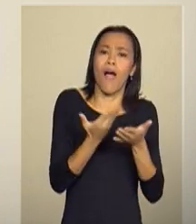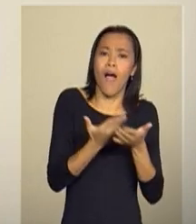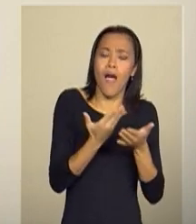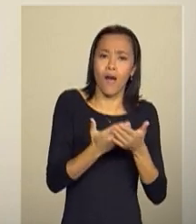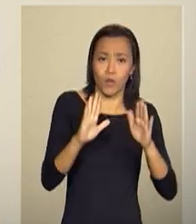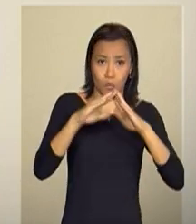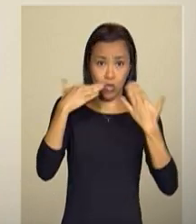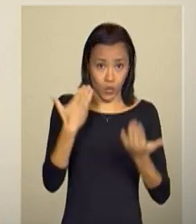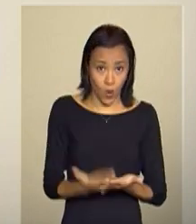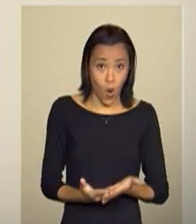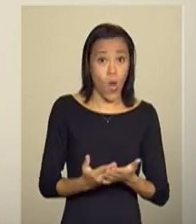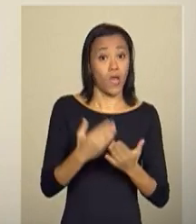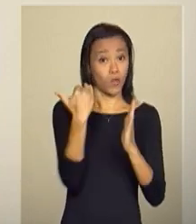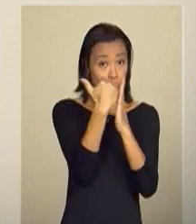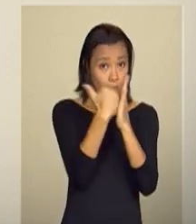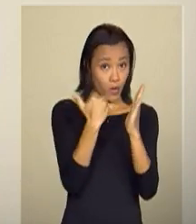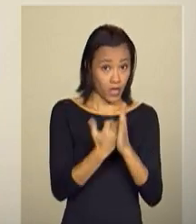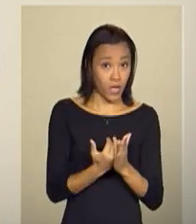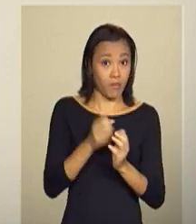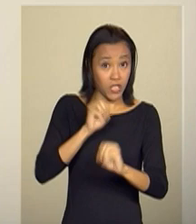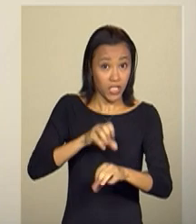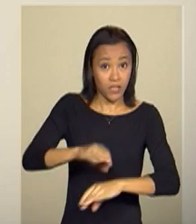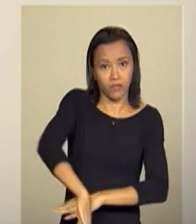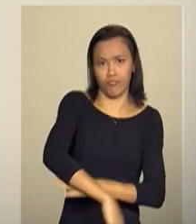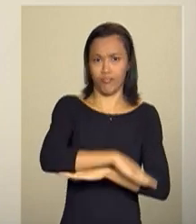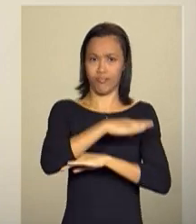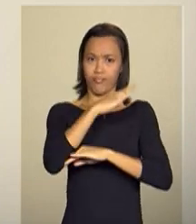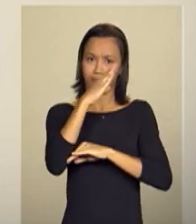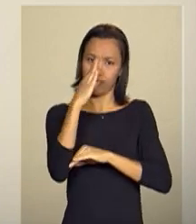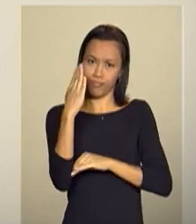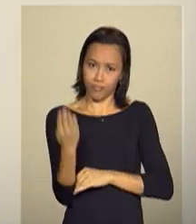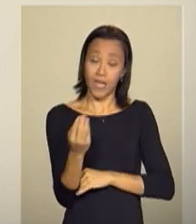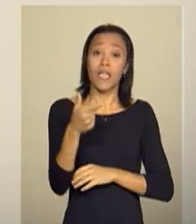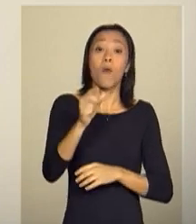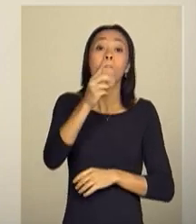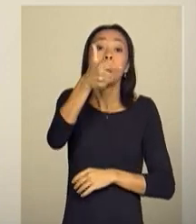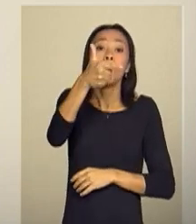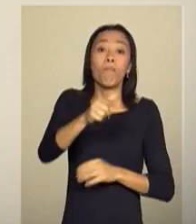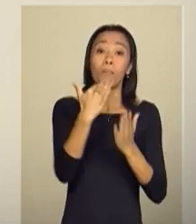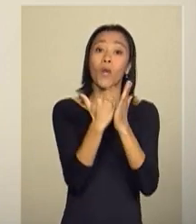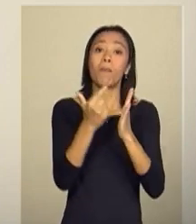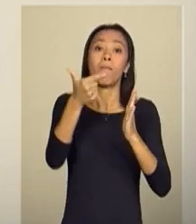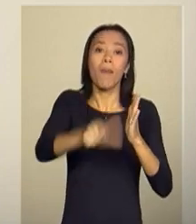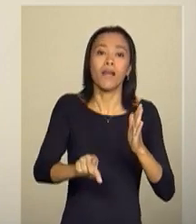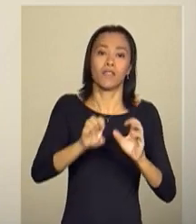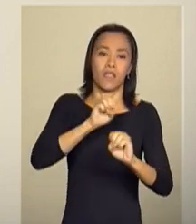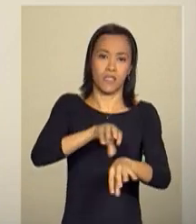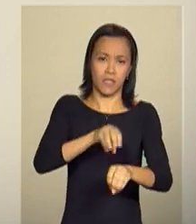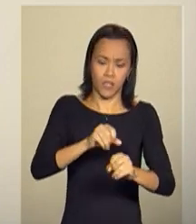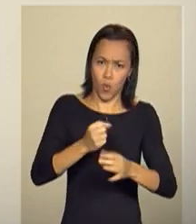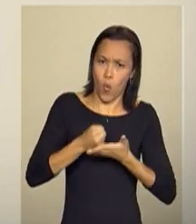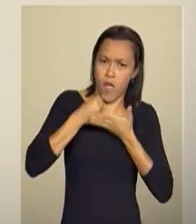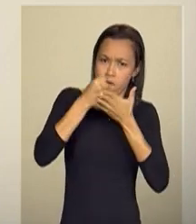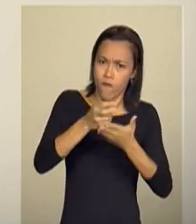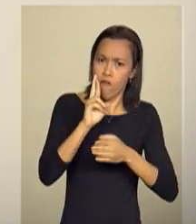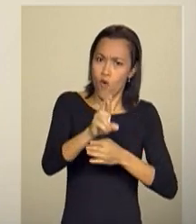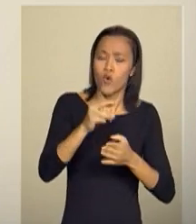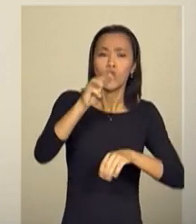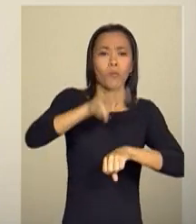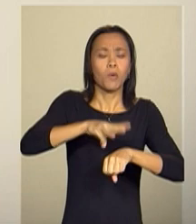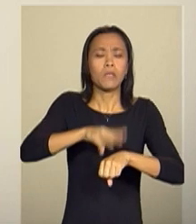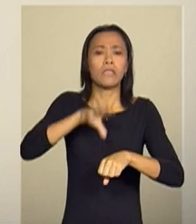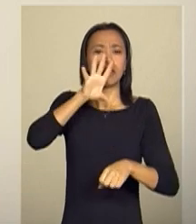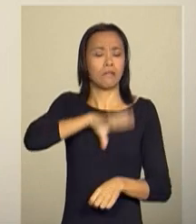numa escola do nosso programa de ensino integral o Programa Mais Educação com aula de reforço de português e